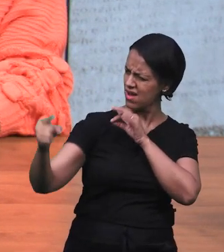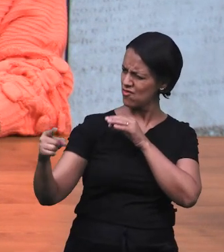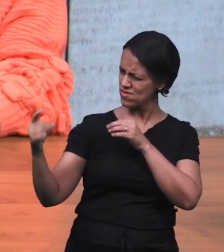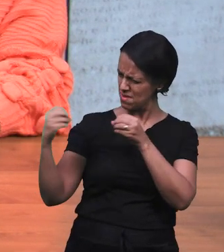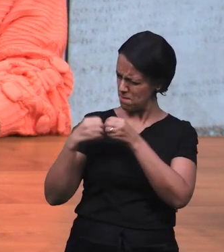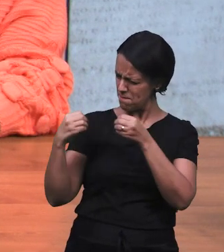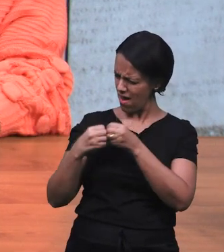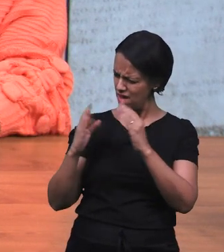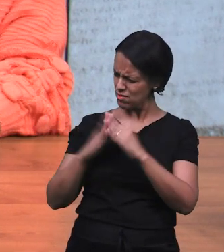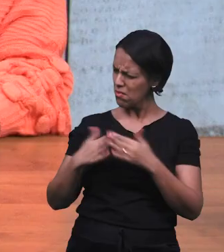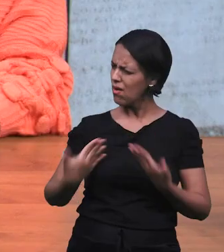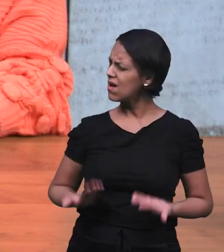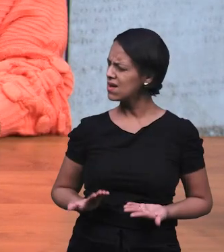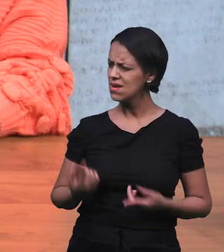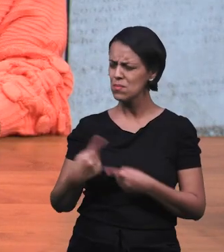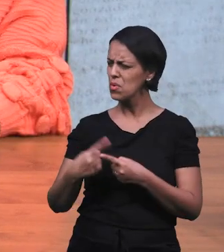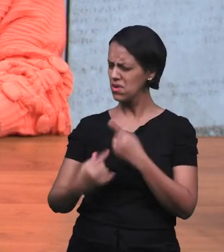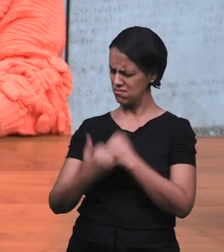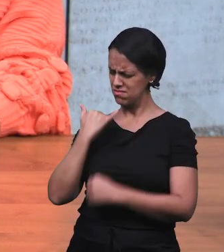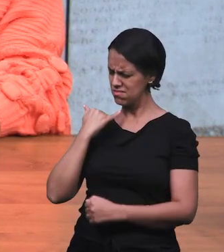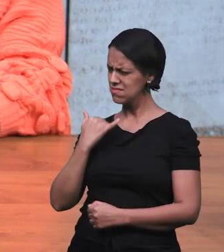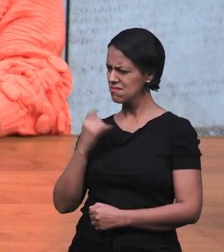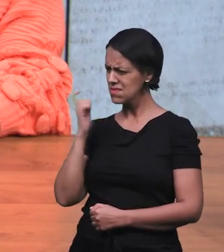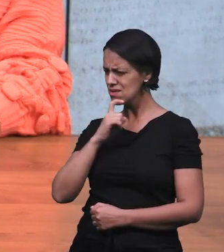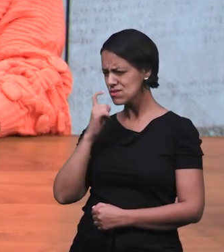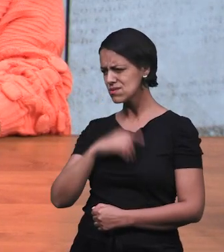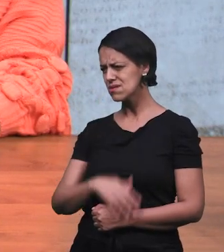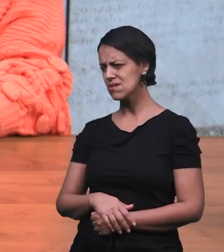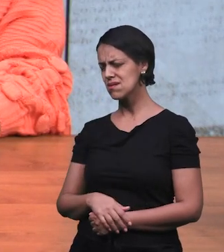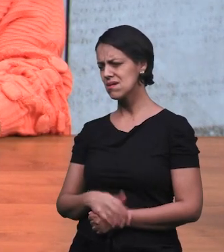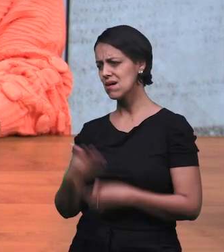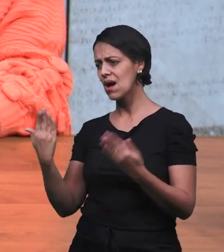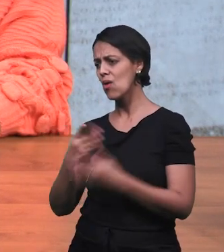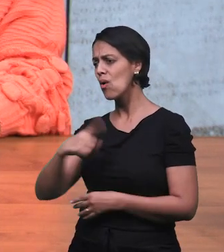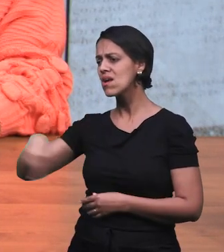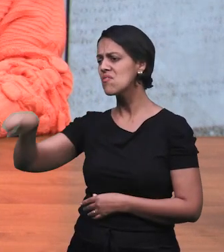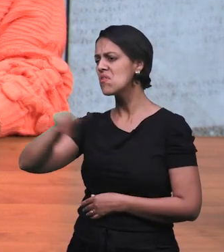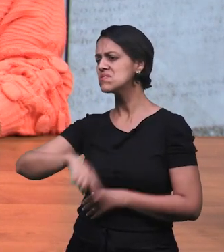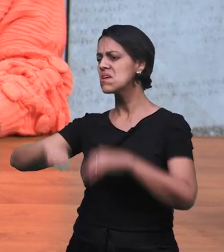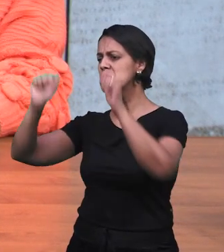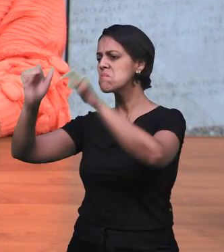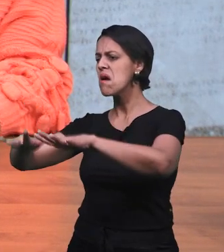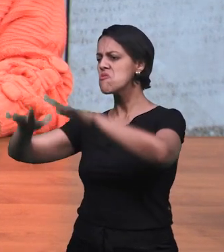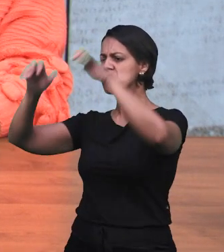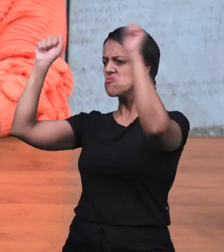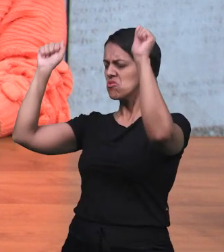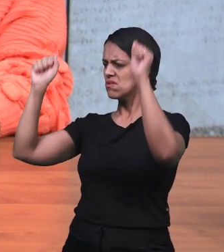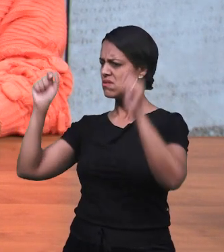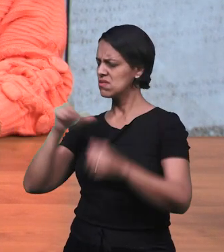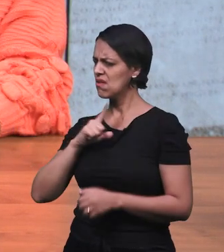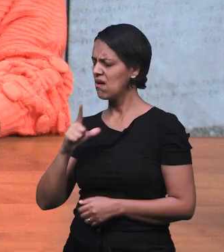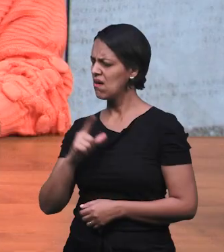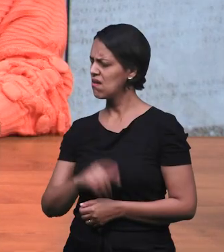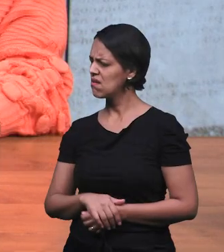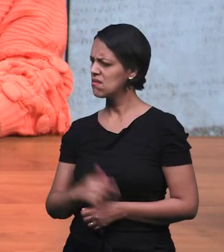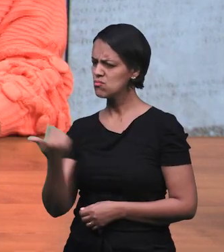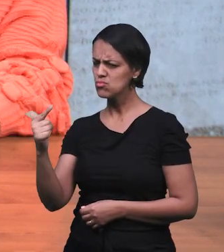nós? Agora, pois, sereis malditos, e se dentre vós